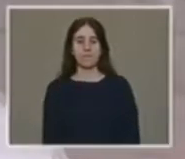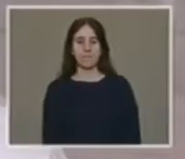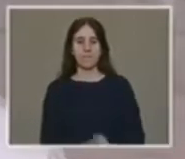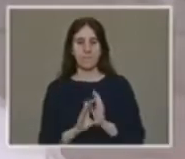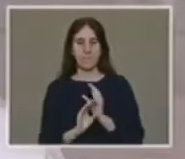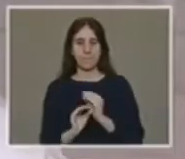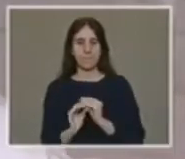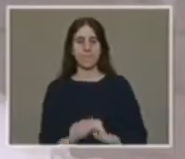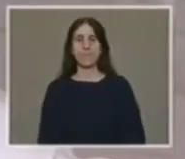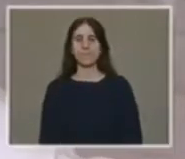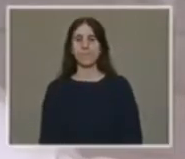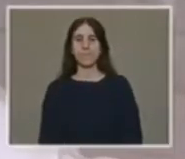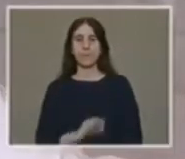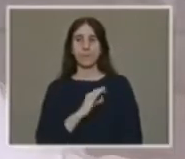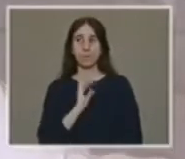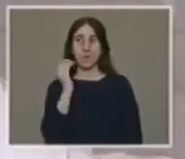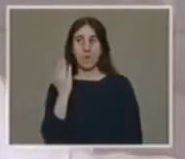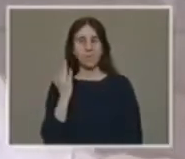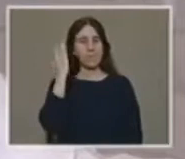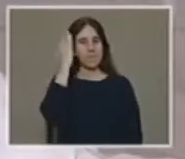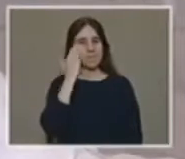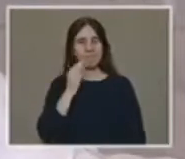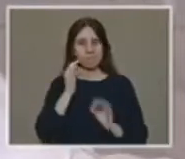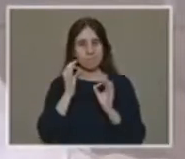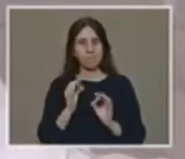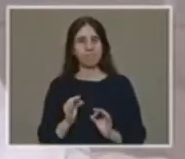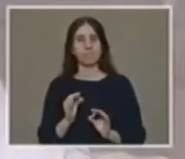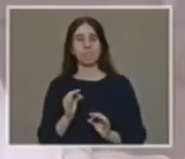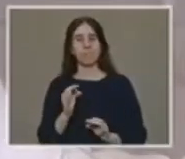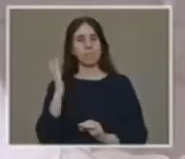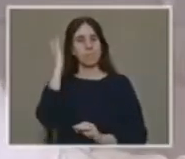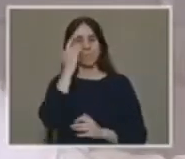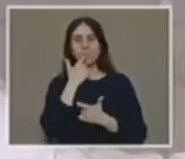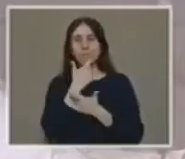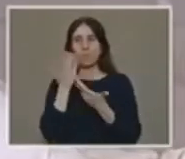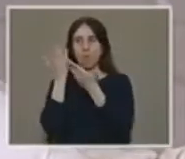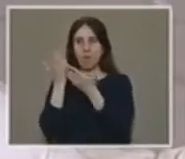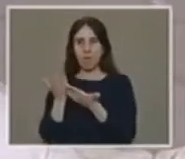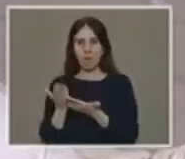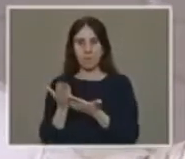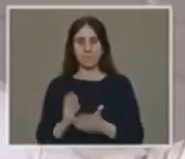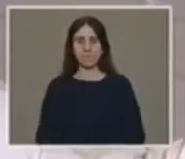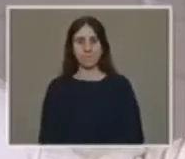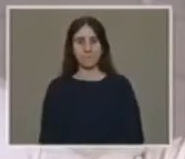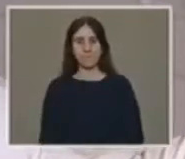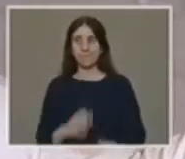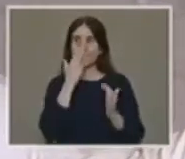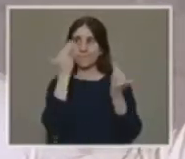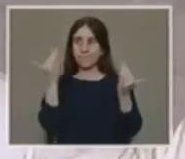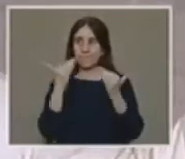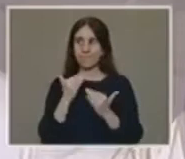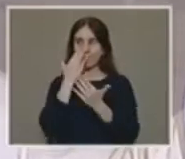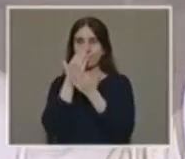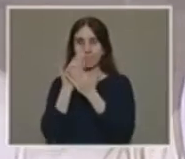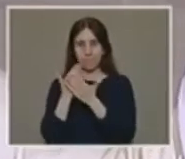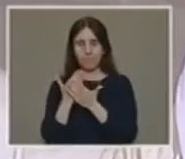Vós, Senhor, sois verdadeiramente santo, sois a fonte de toda a santidade. Reunidos na vossa presença, em